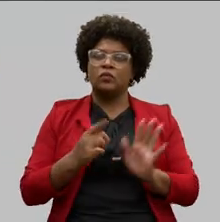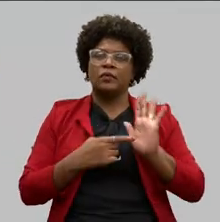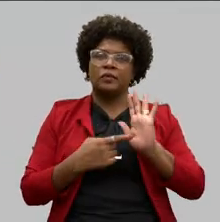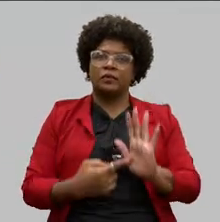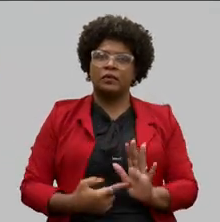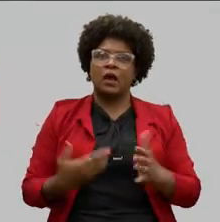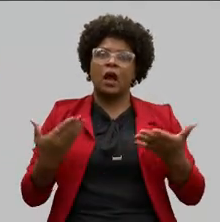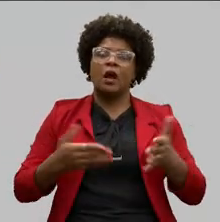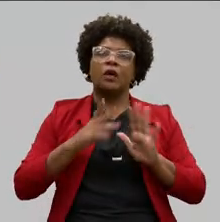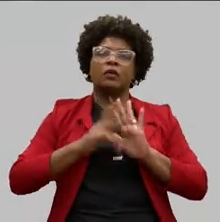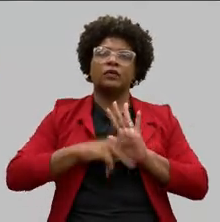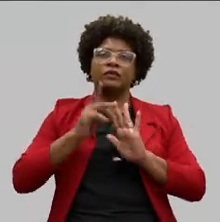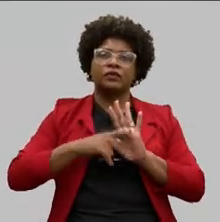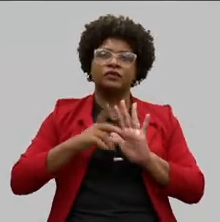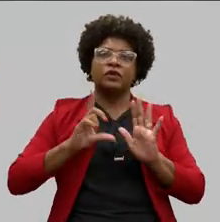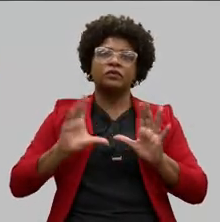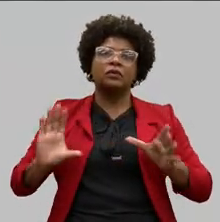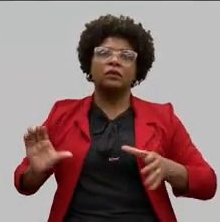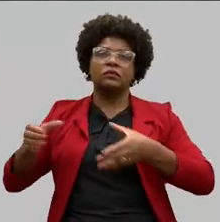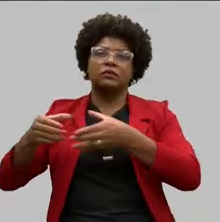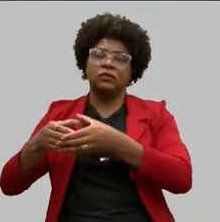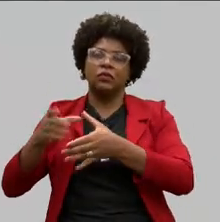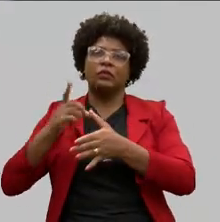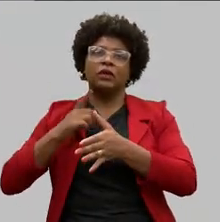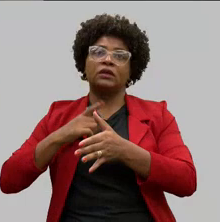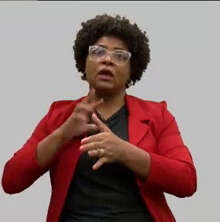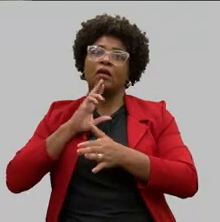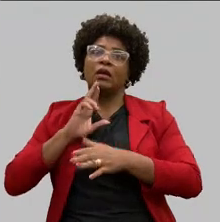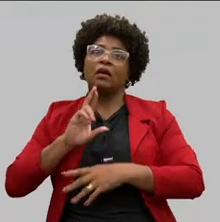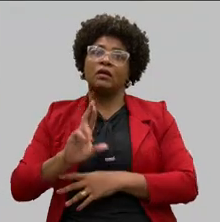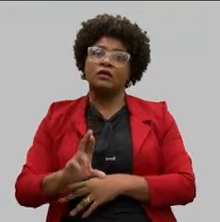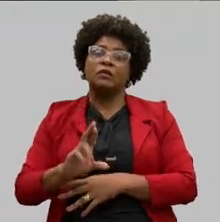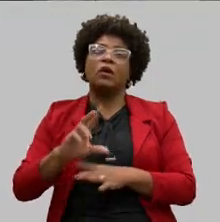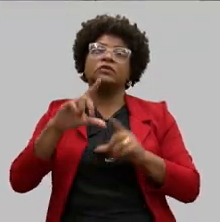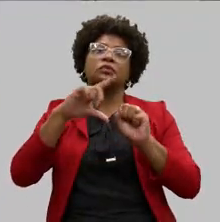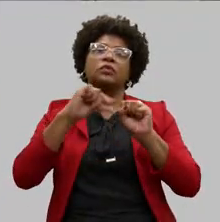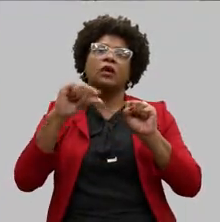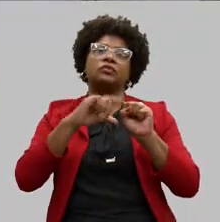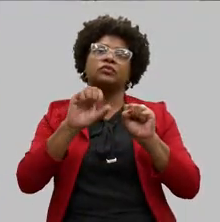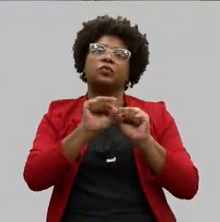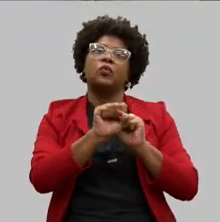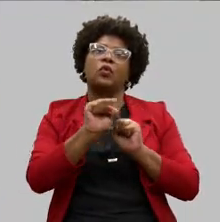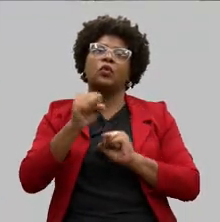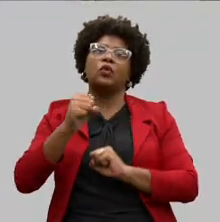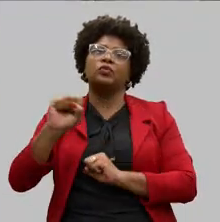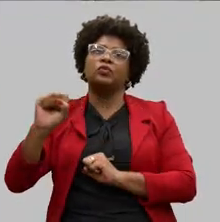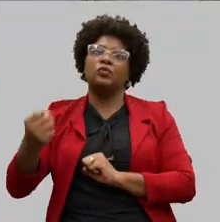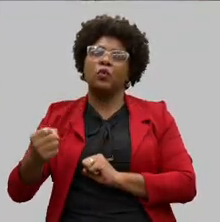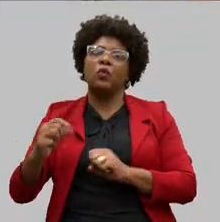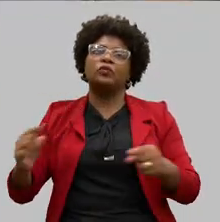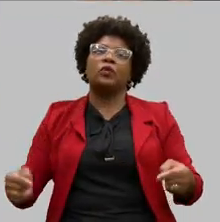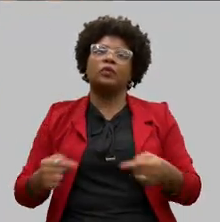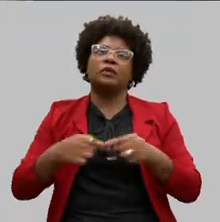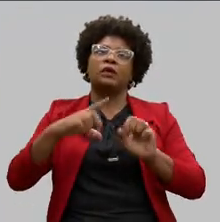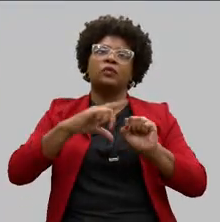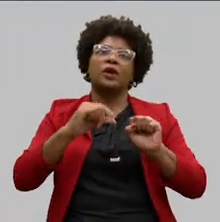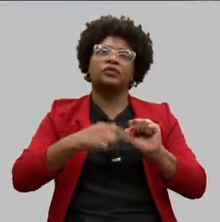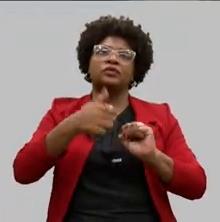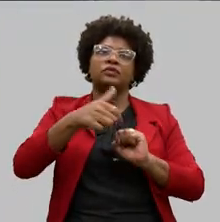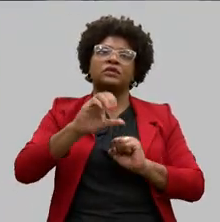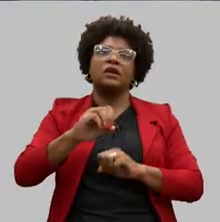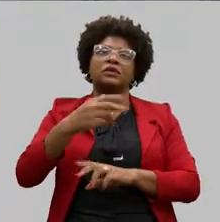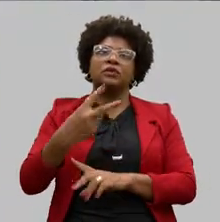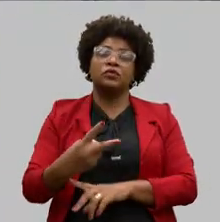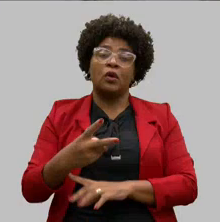o projeto a este órgão colegiado para receber parecer quanto ao método nos termos do artigo 88 combinado com o artigo 102 inciso primo do Regimento Interno